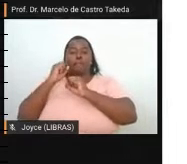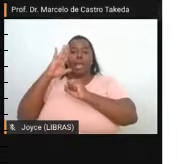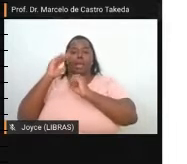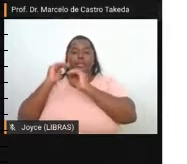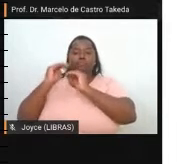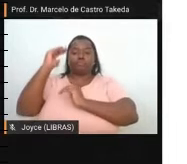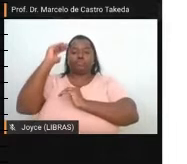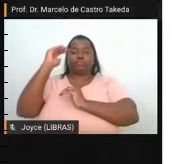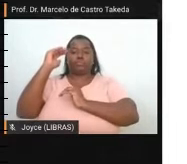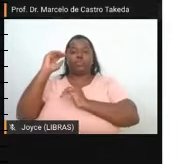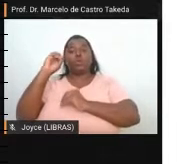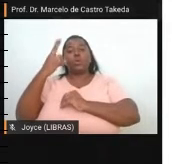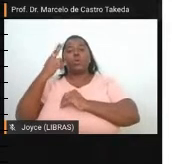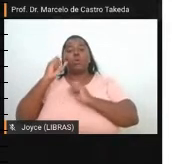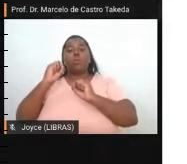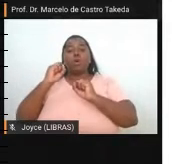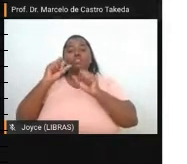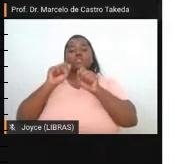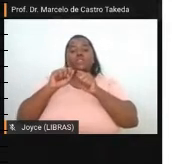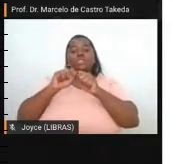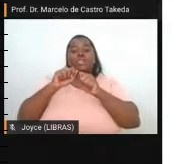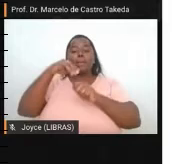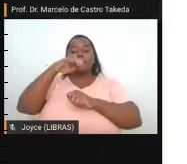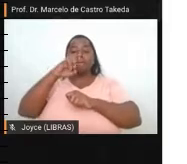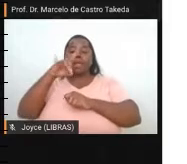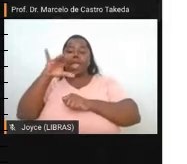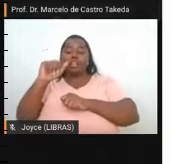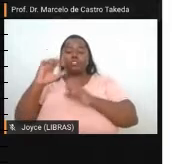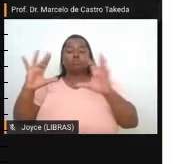média, a primeira tentativa ou a última tentativa.